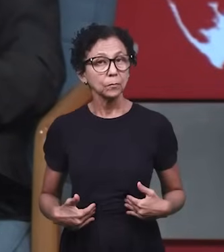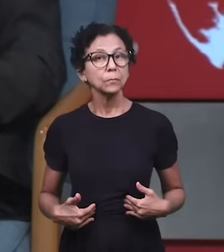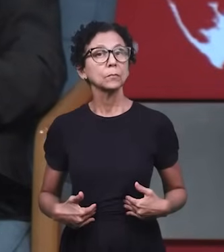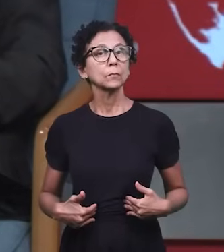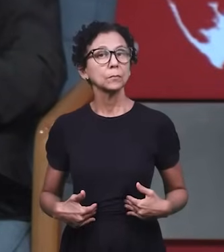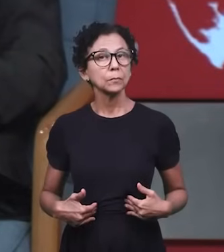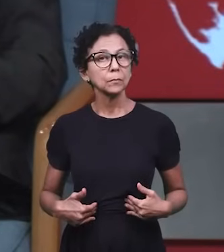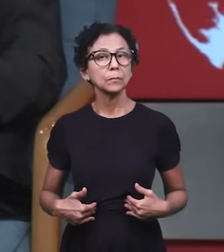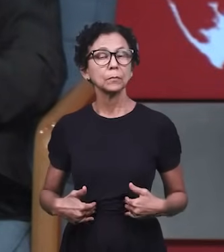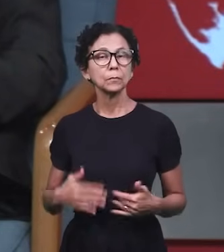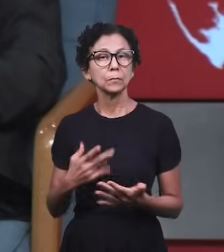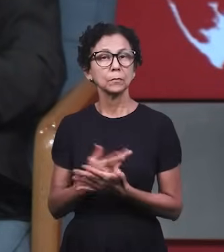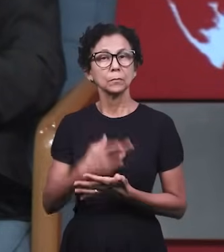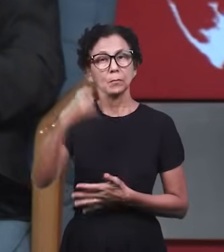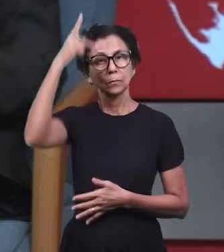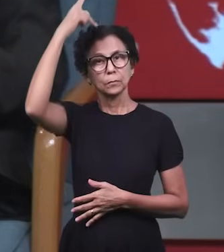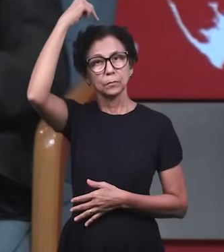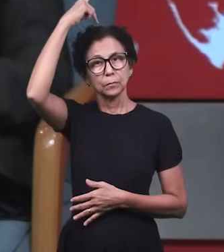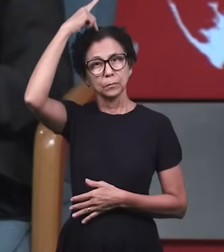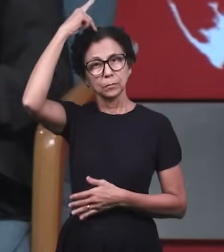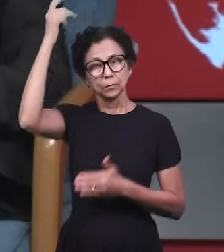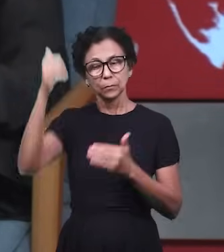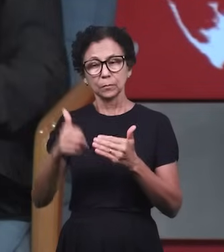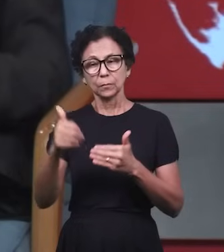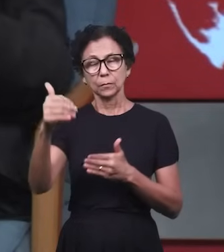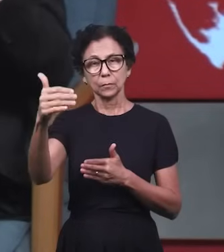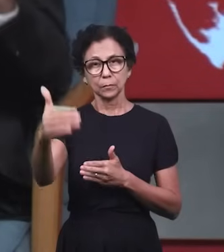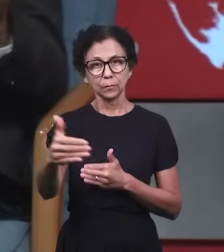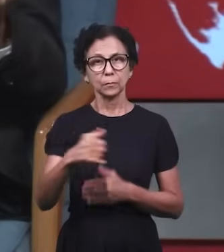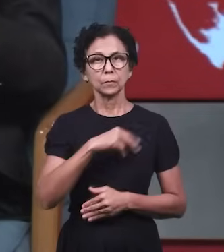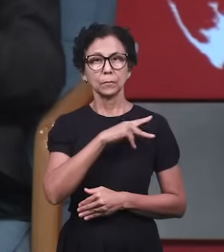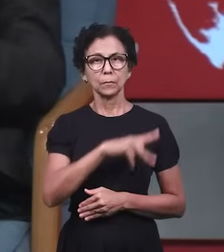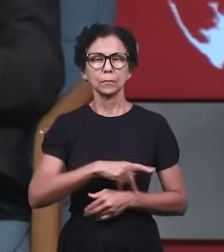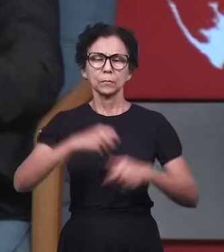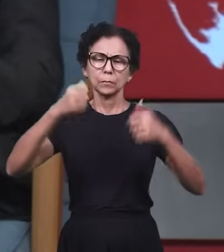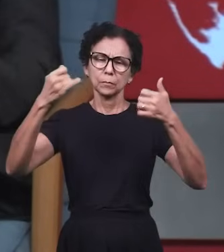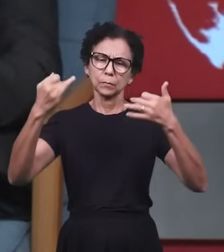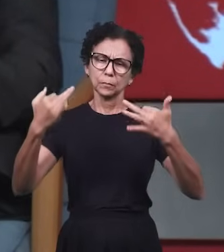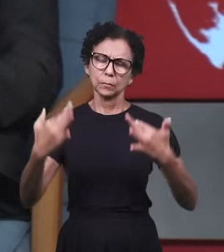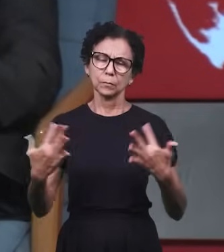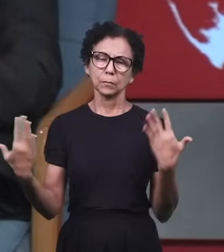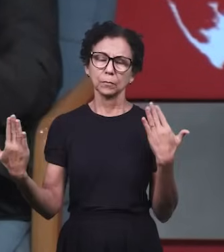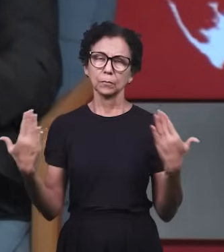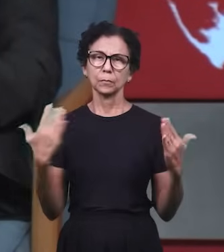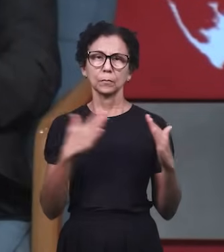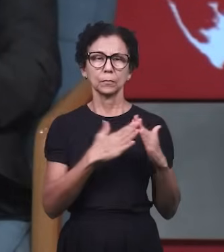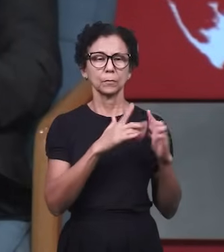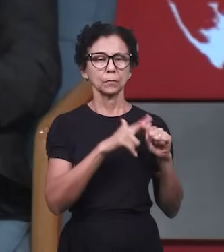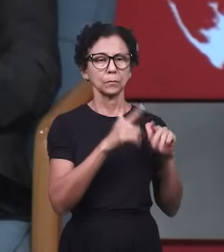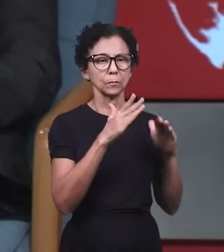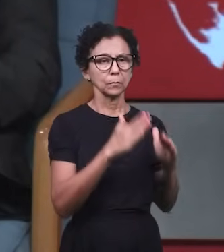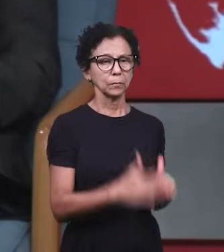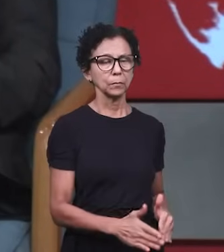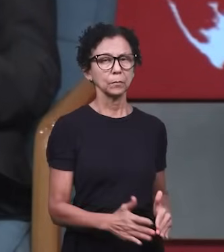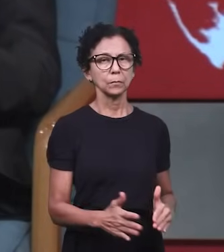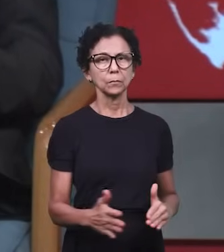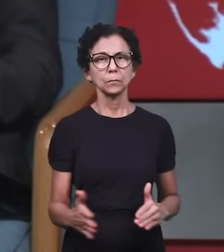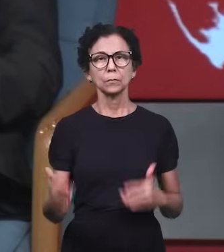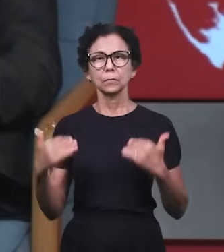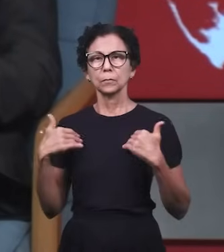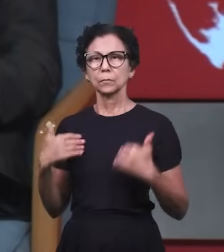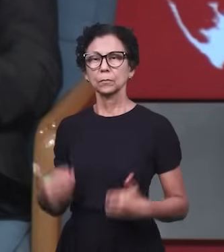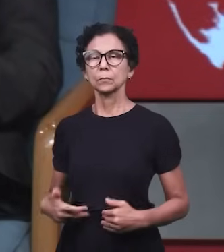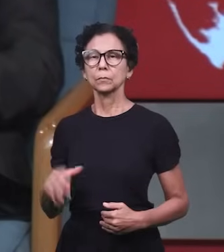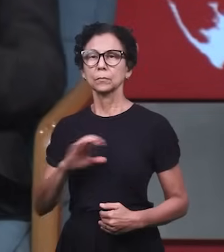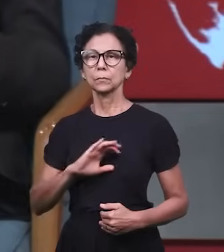como Paulo começa a ensinar depois a igreja, dizendo que a igreja funciona como corpo e chama esse corpo de